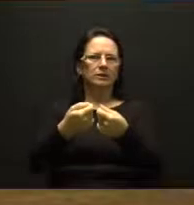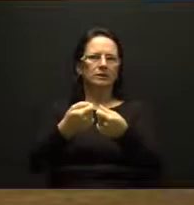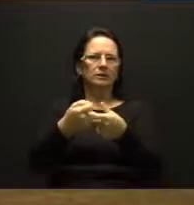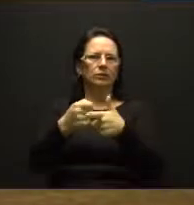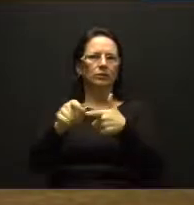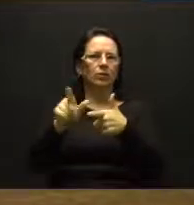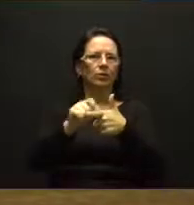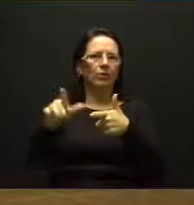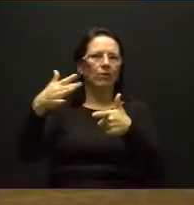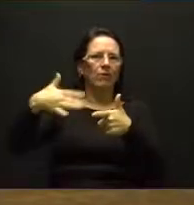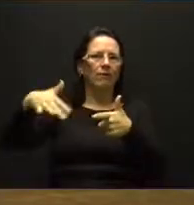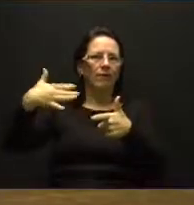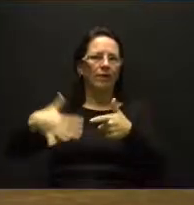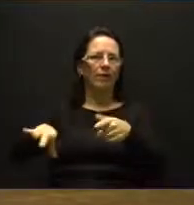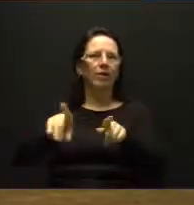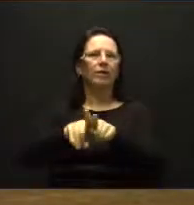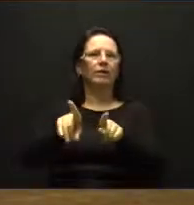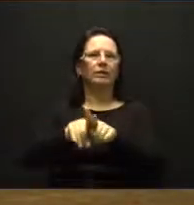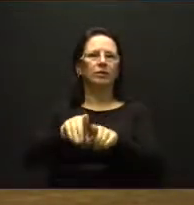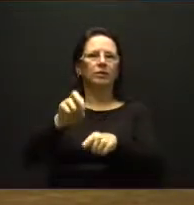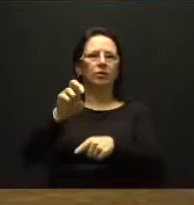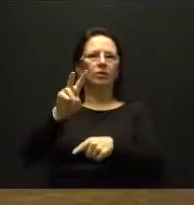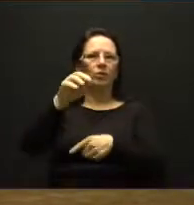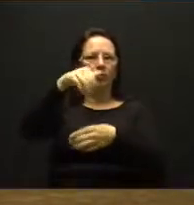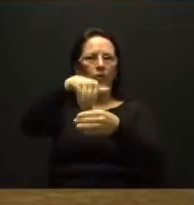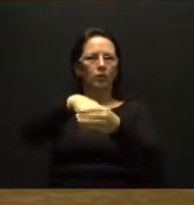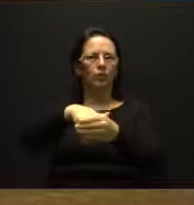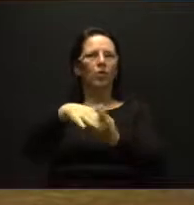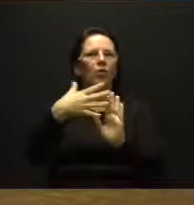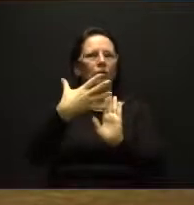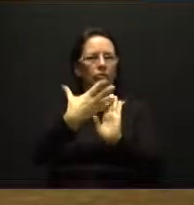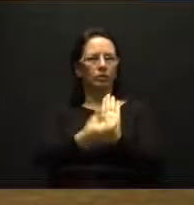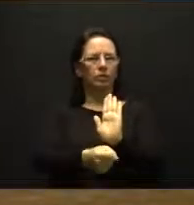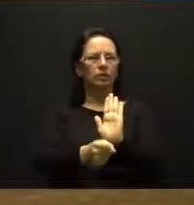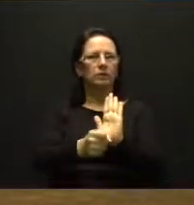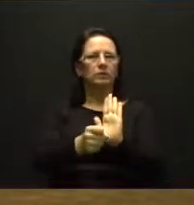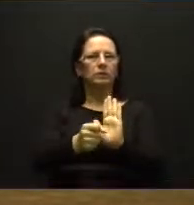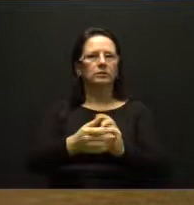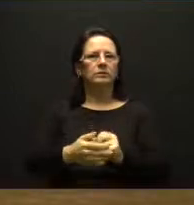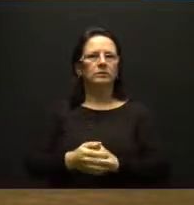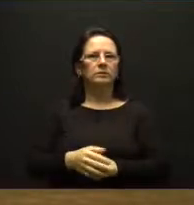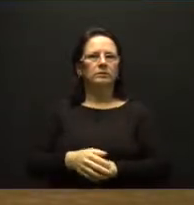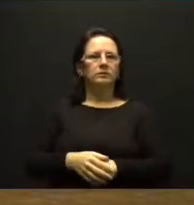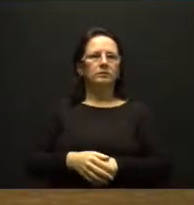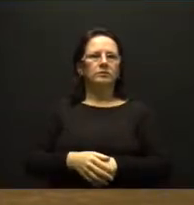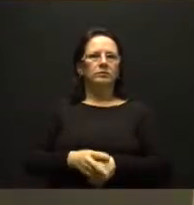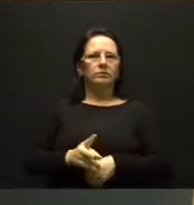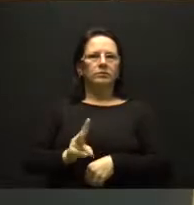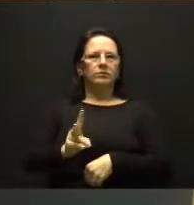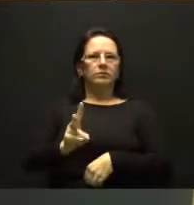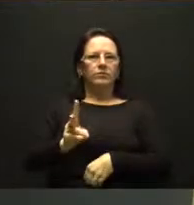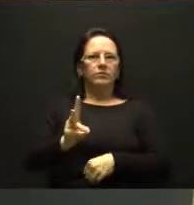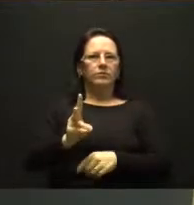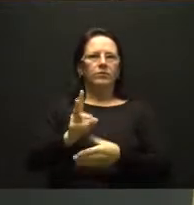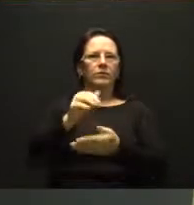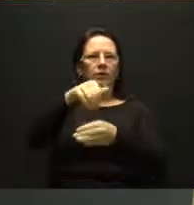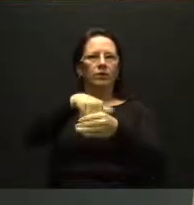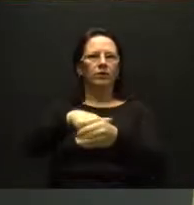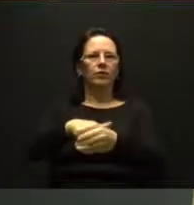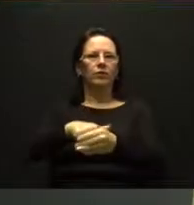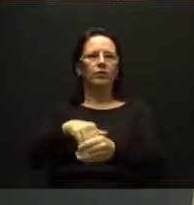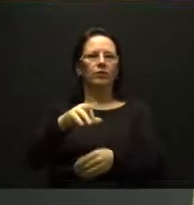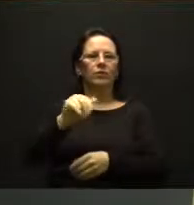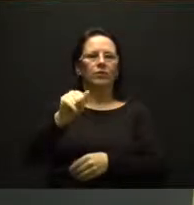então fica aqui o vereador rafael meu voto favorável já para o seu braço assim continua em votação com a palavra o vereador